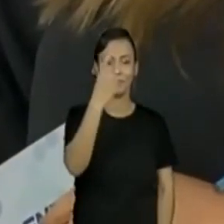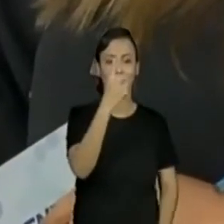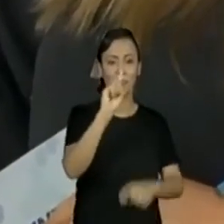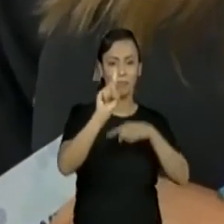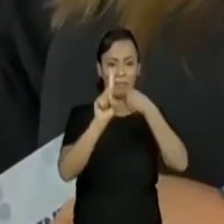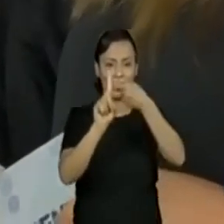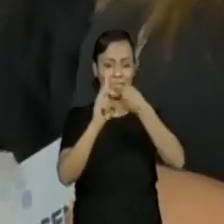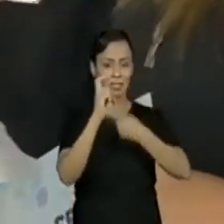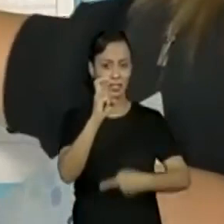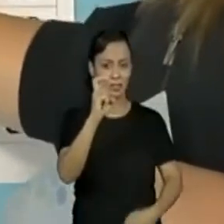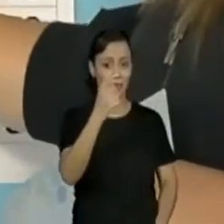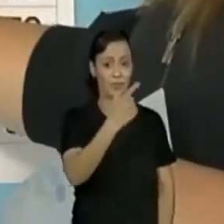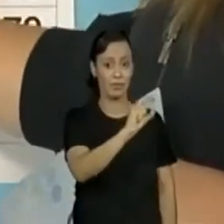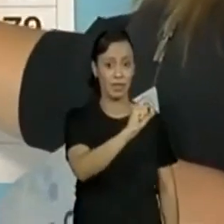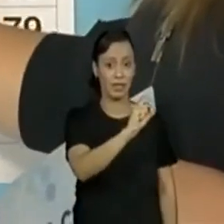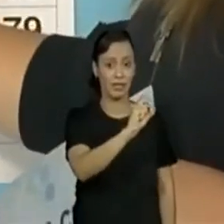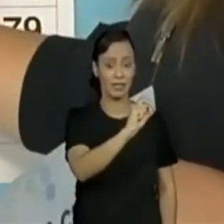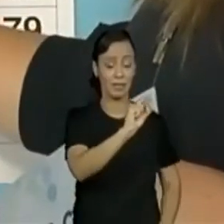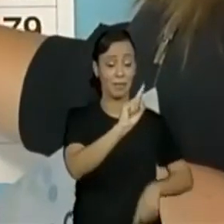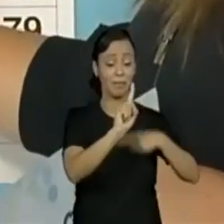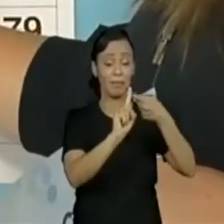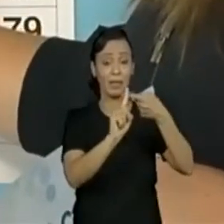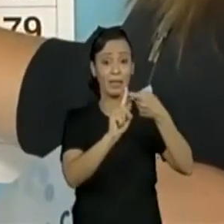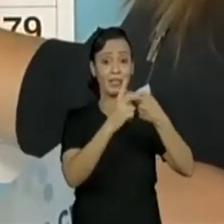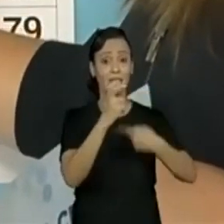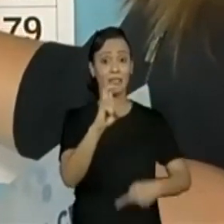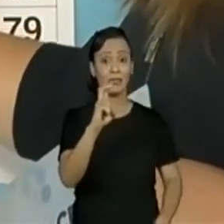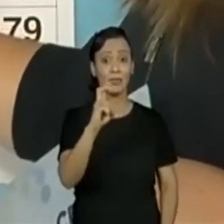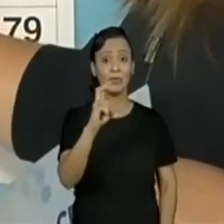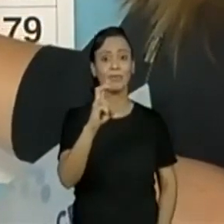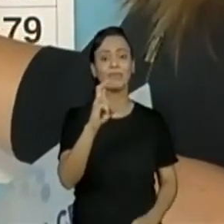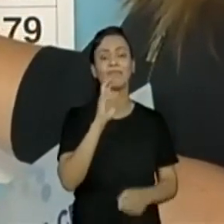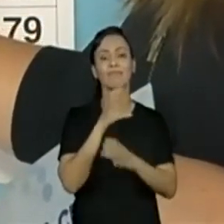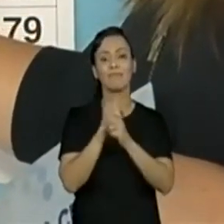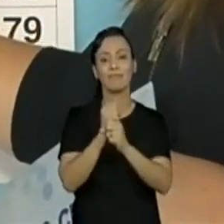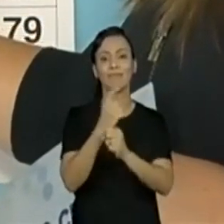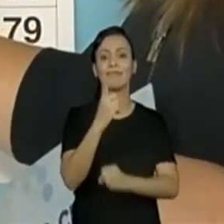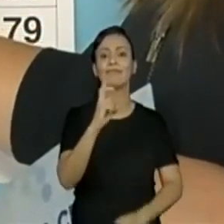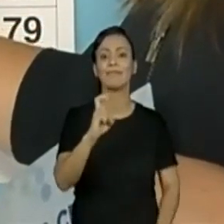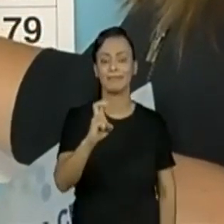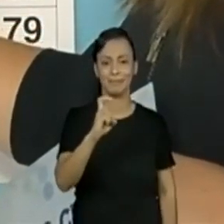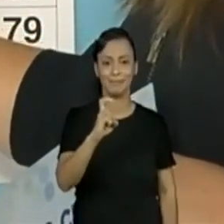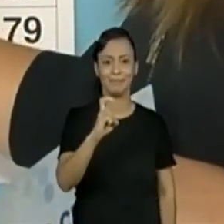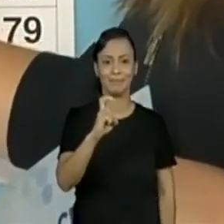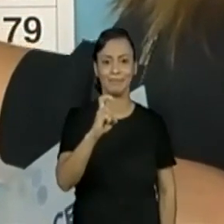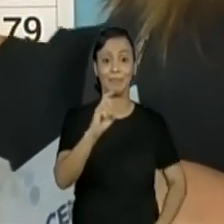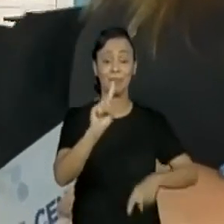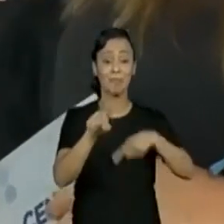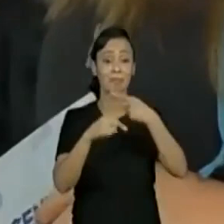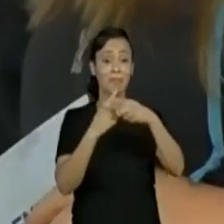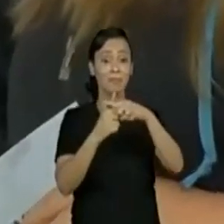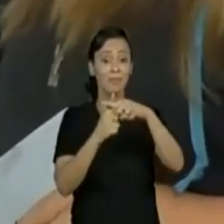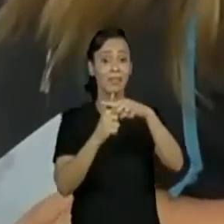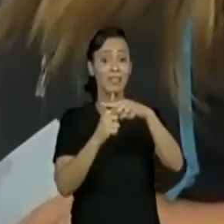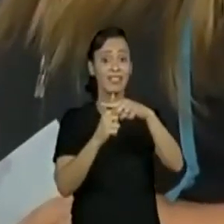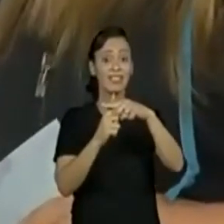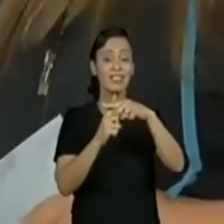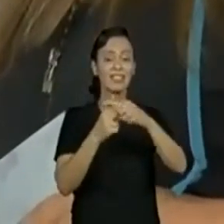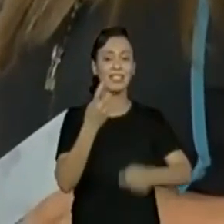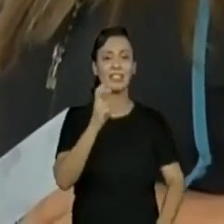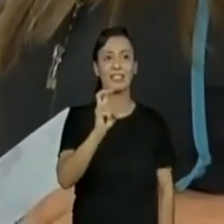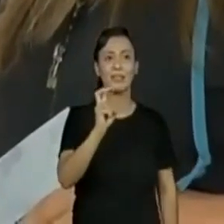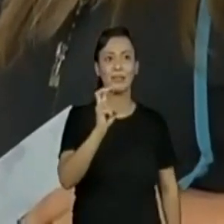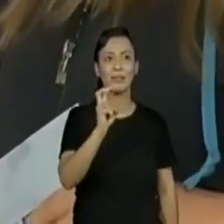10. E mais 5, 15. E se eu voltar mais 5, 15 mais 5, aí volta